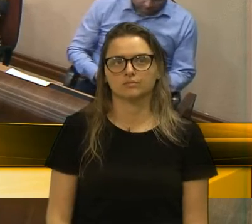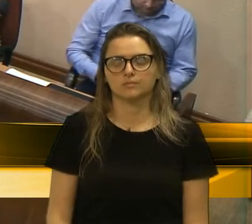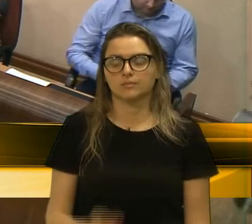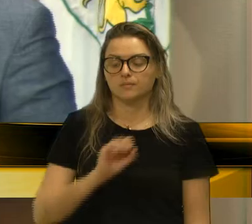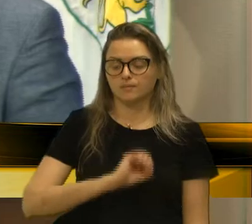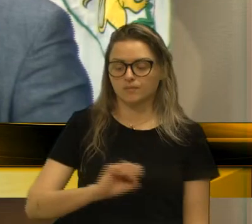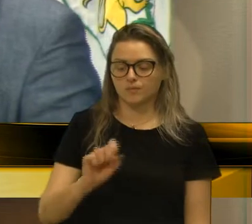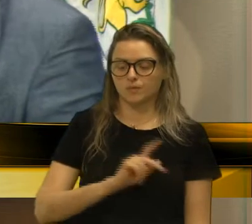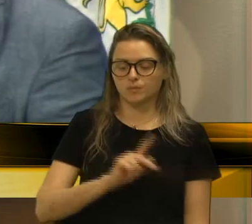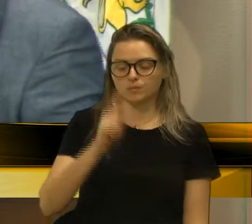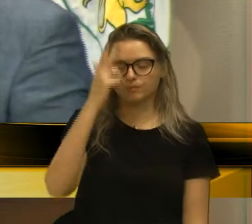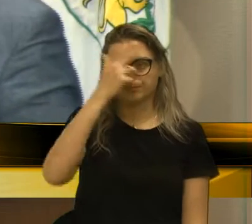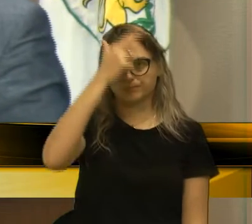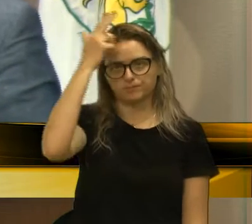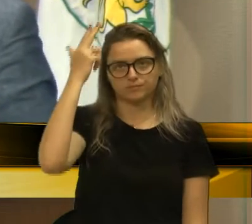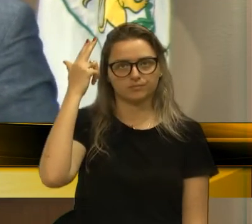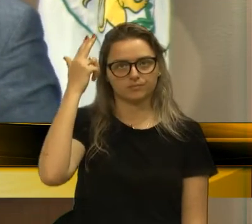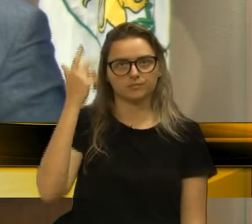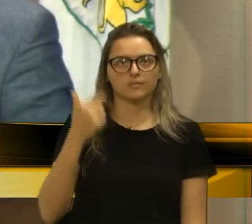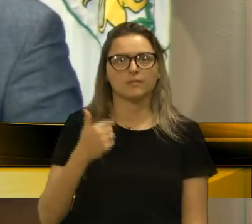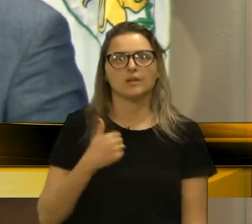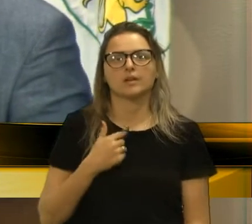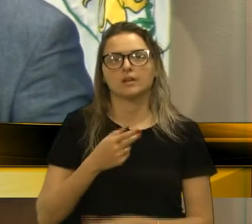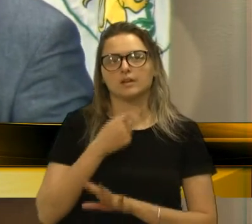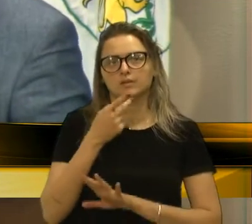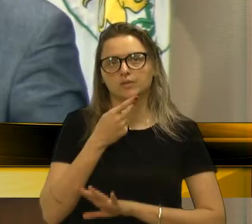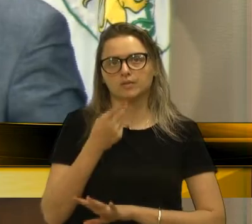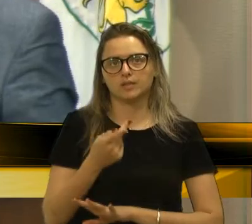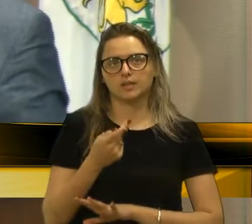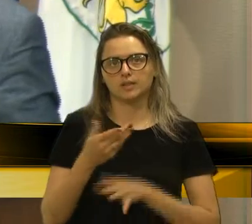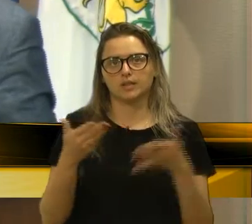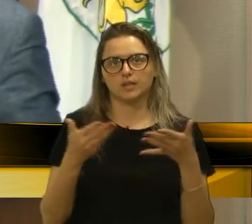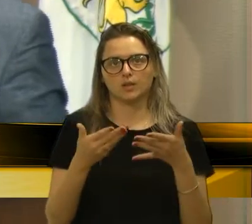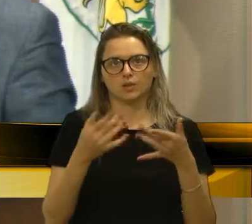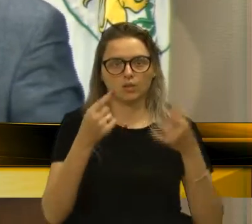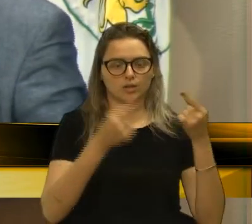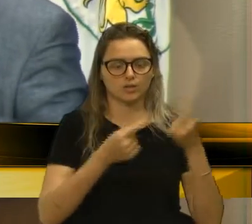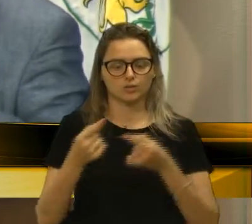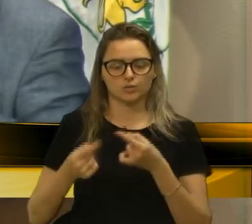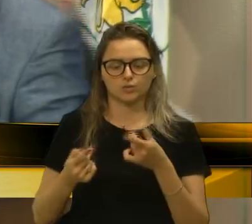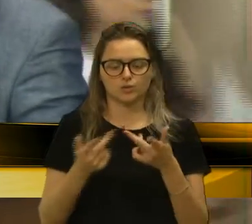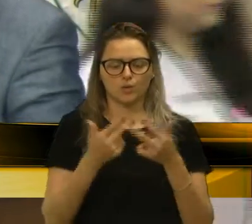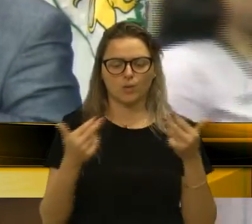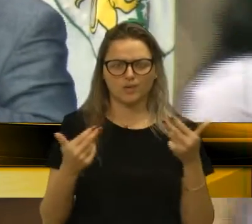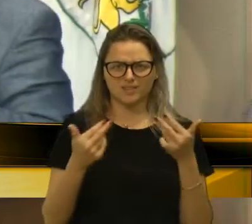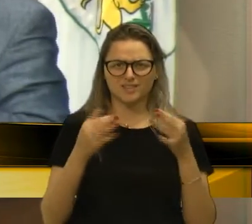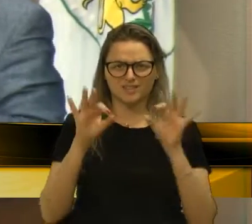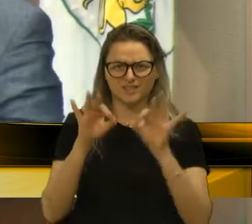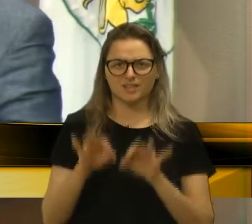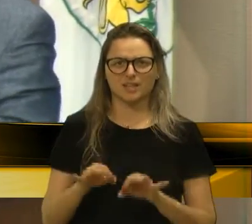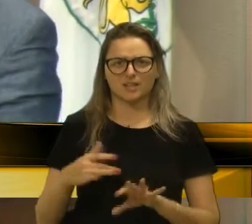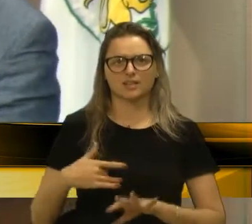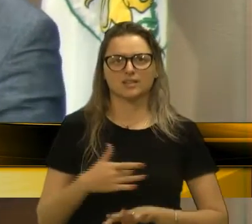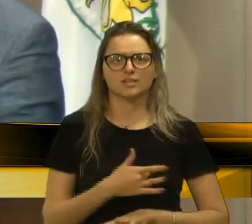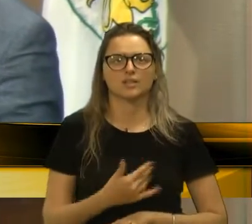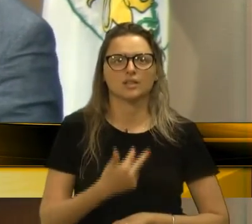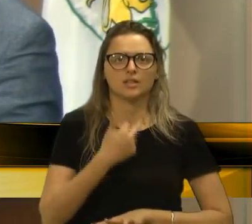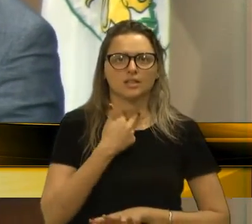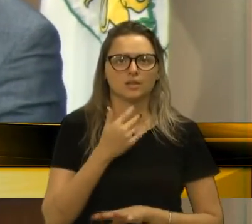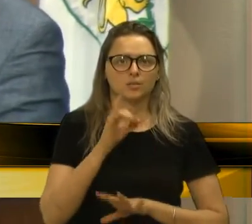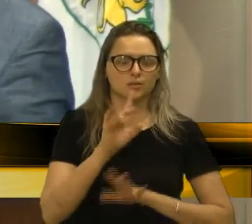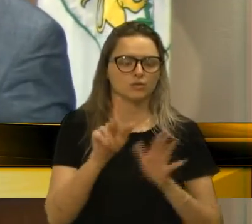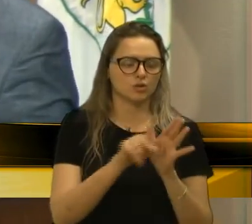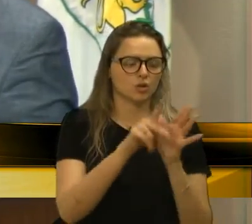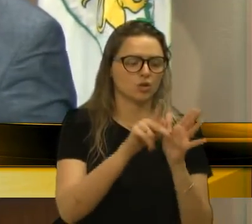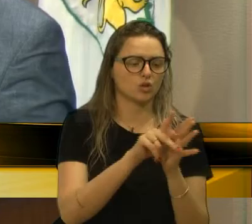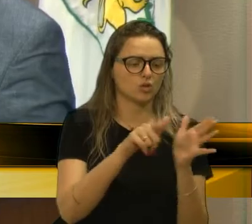Senhor presidente Flávio Cassina, eu vou retomar alguns assuntos sérios, né, de saúde, porque a gente não pode só pegar o jornal